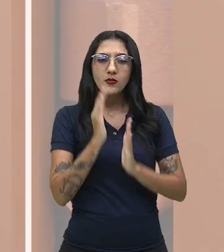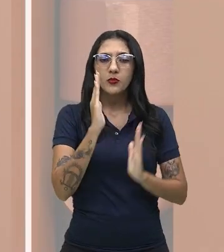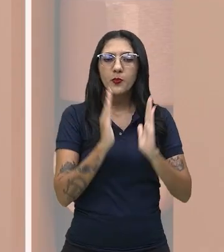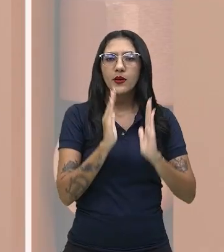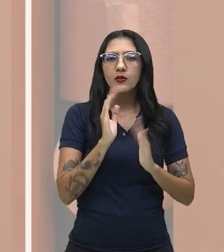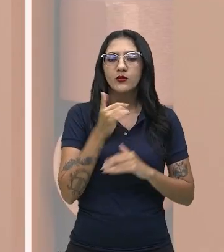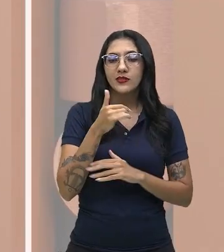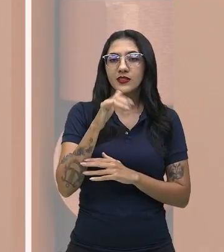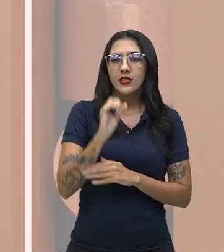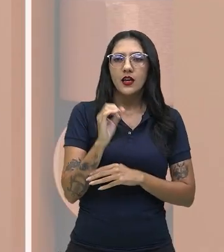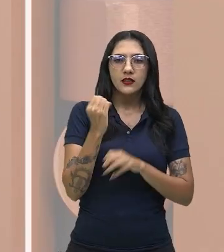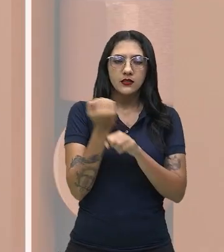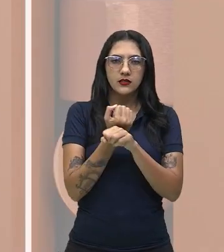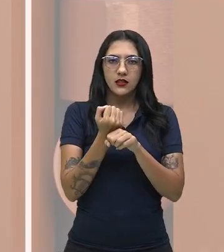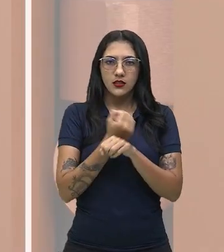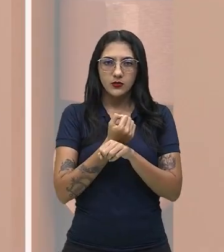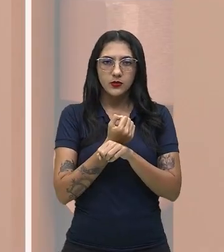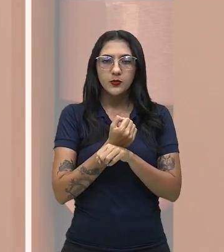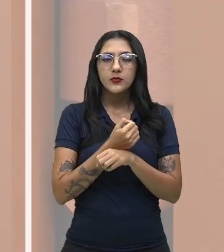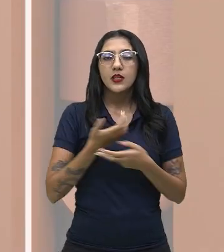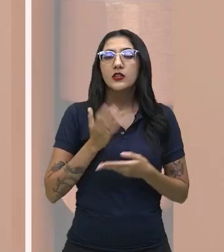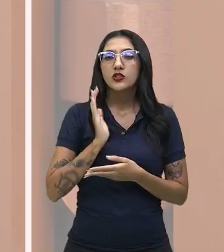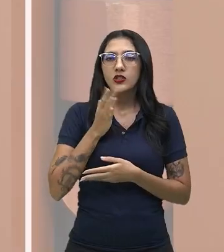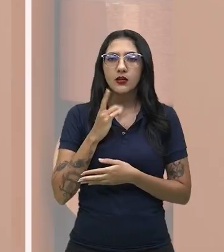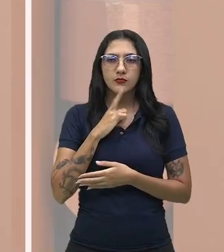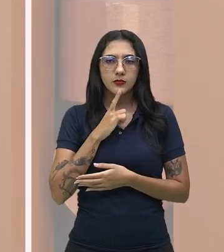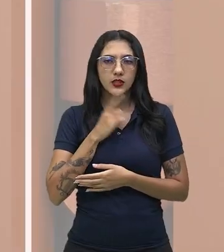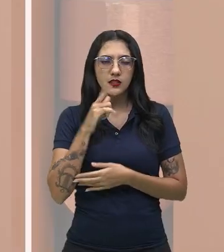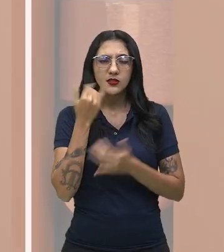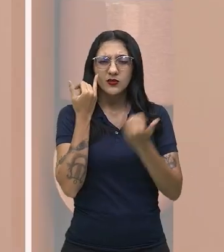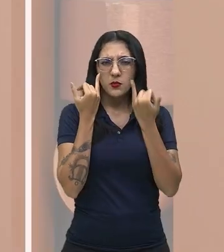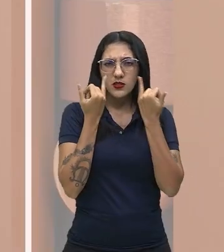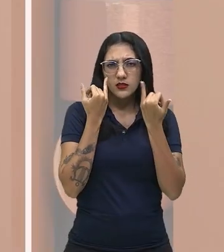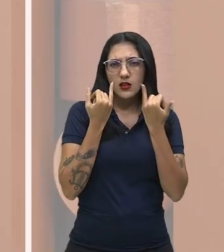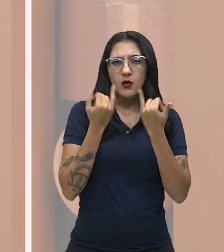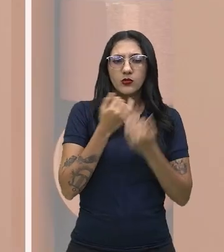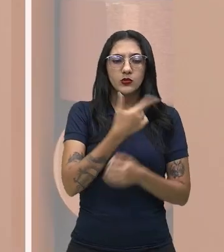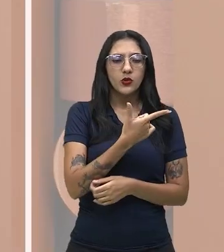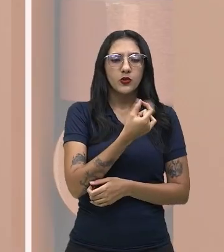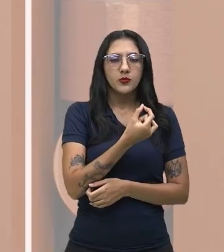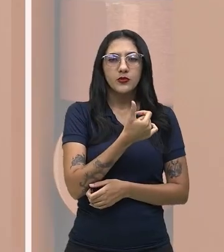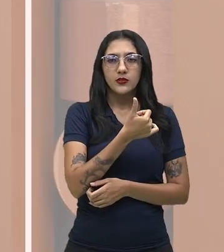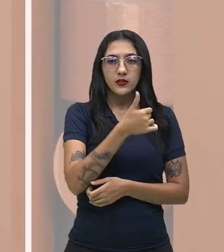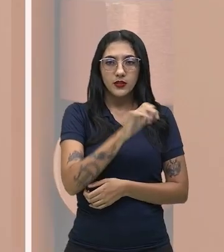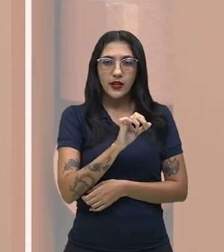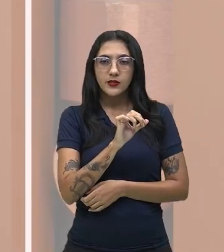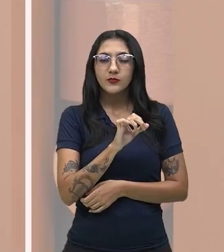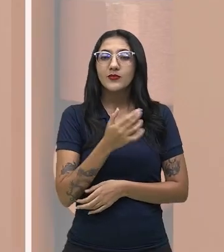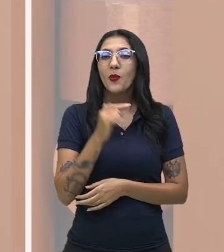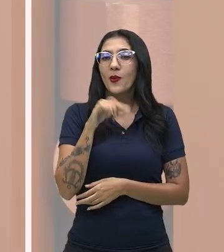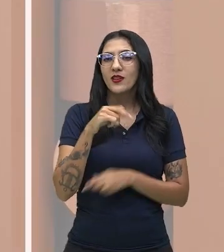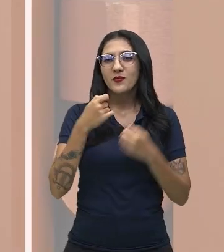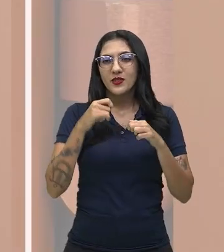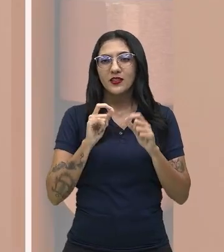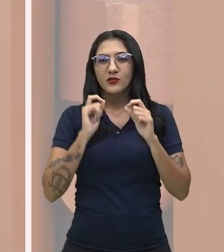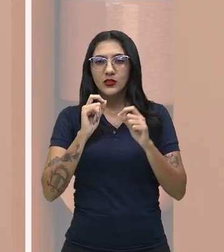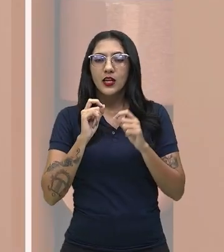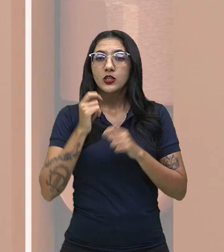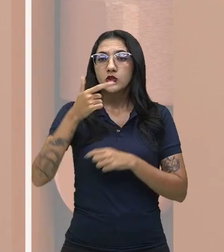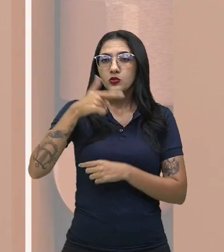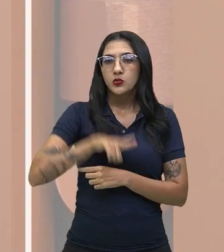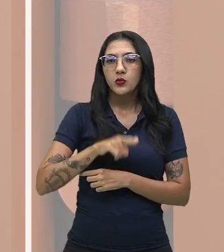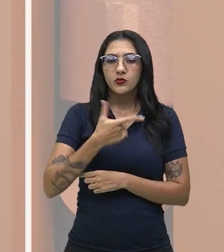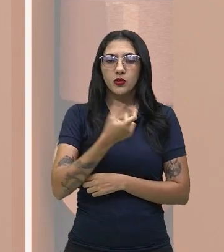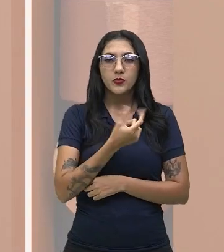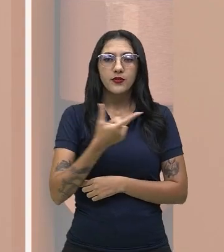tá bom? E aí nós tínhamos os dados de 2010, esse censo era para ele ter sido realizado no ano de 2020,